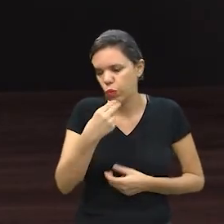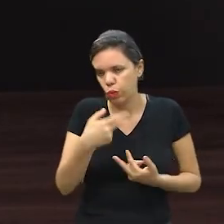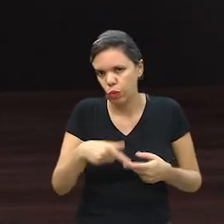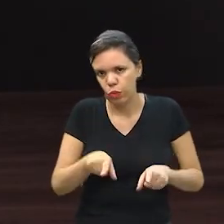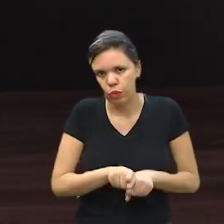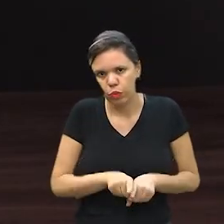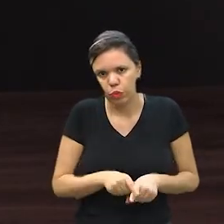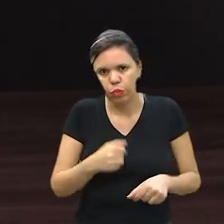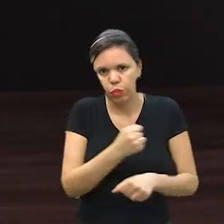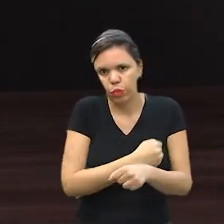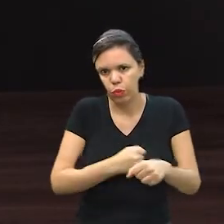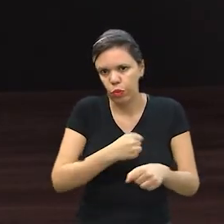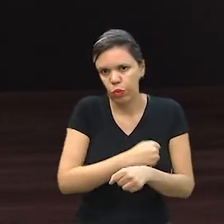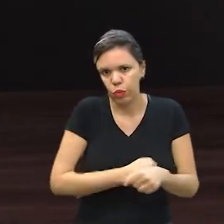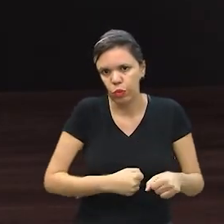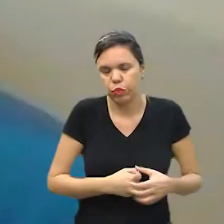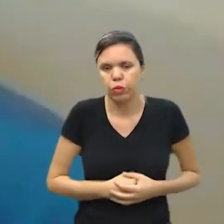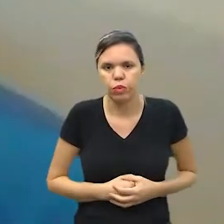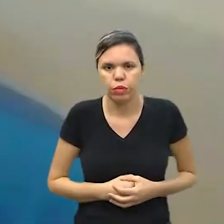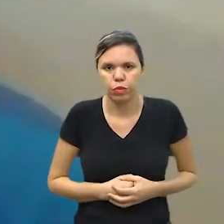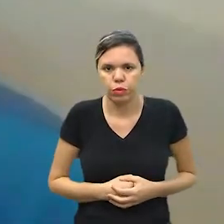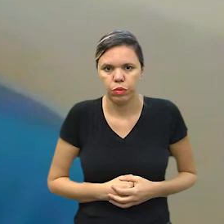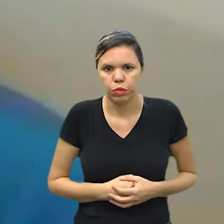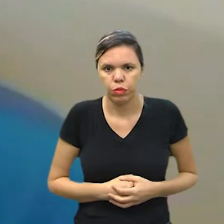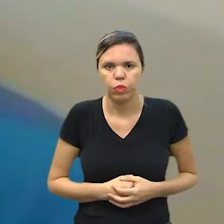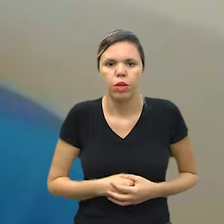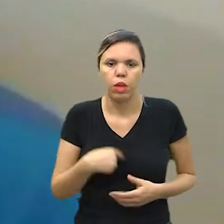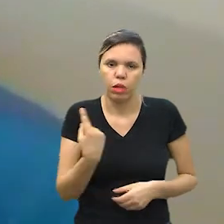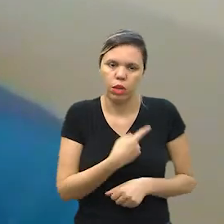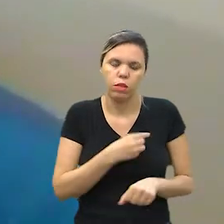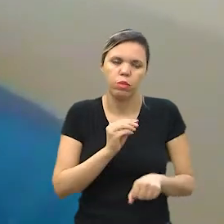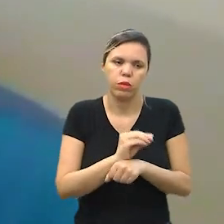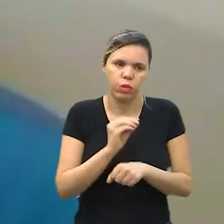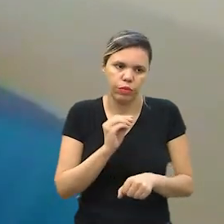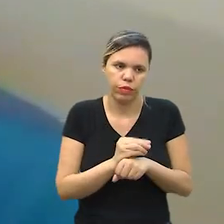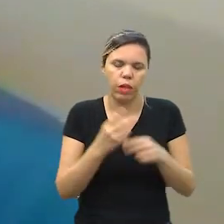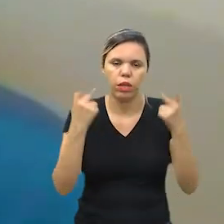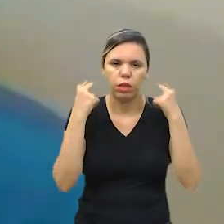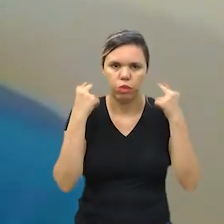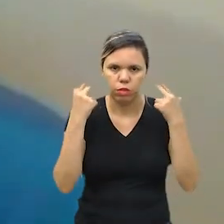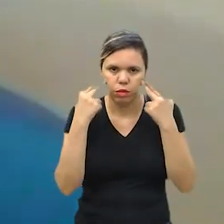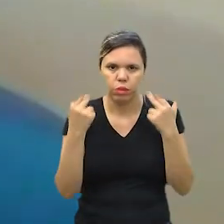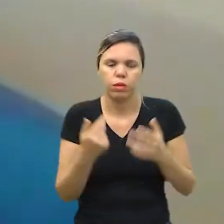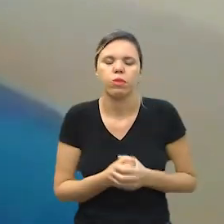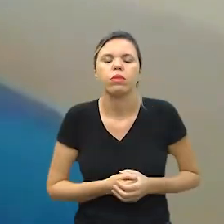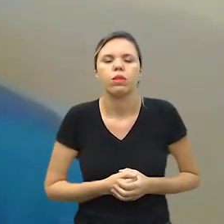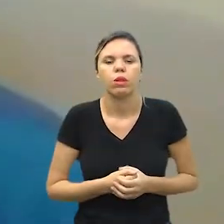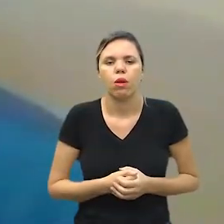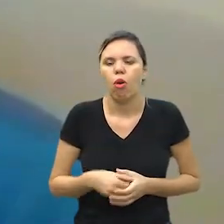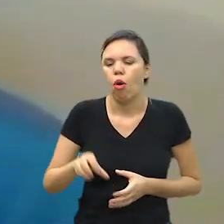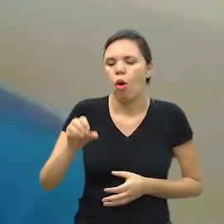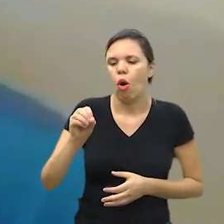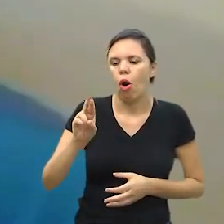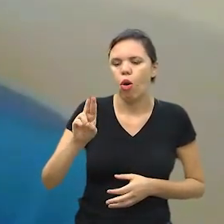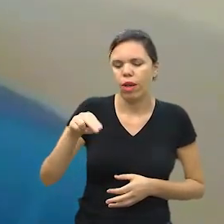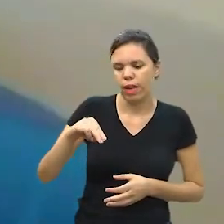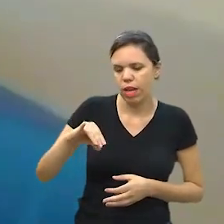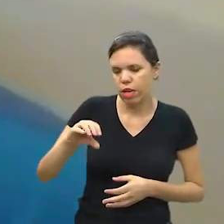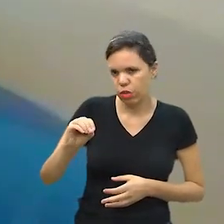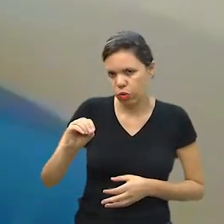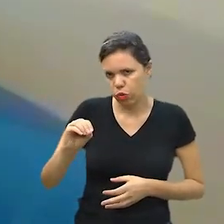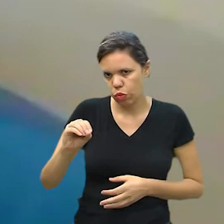nutricional ou seja ela gastronômica, é a gente preservar o ciclo natural, é a gente preservar o orgânico, é a